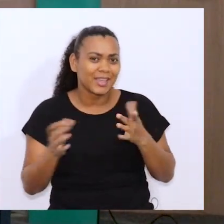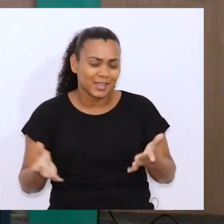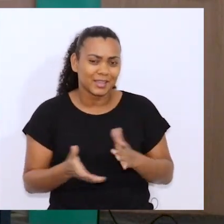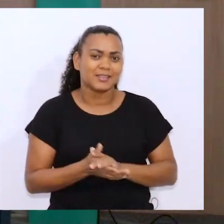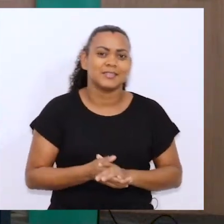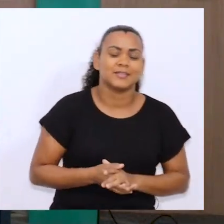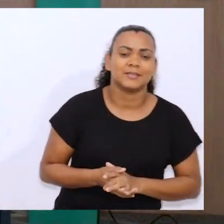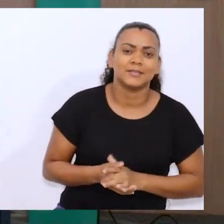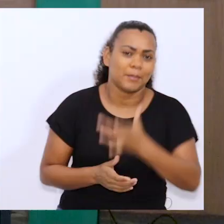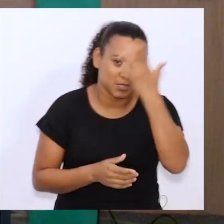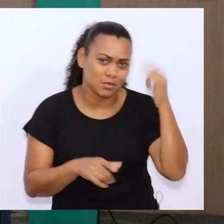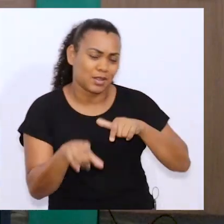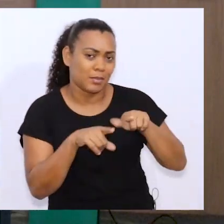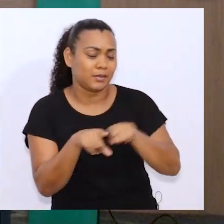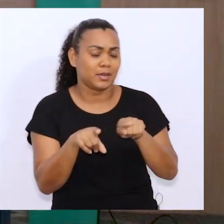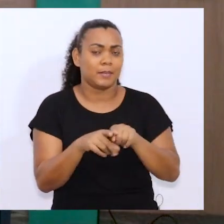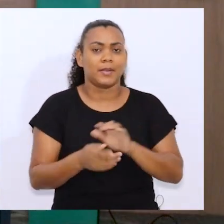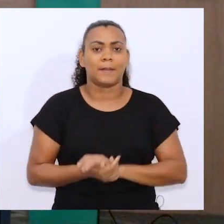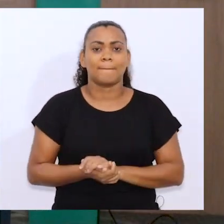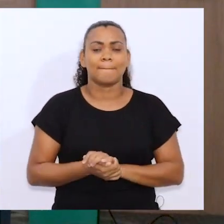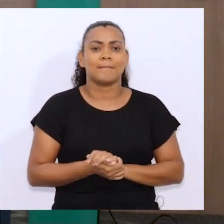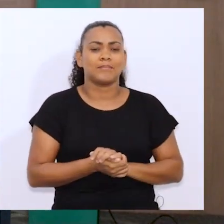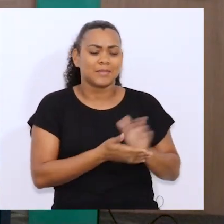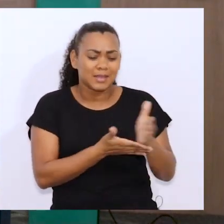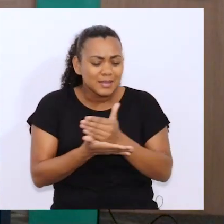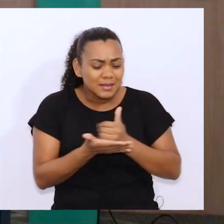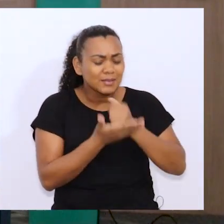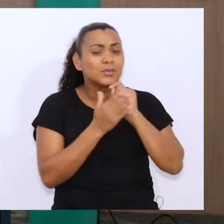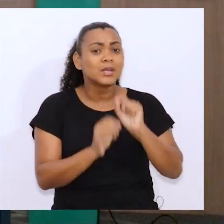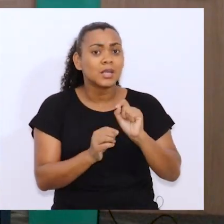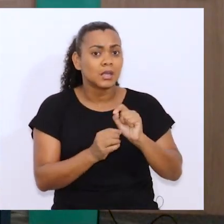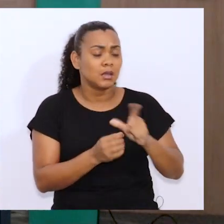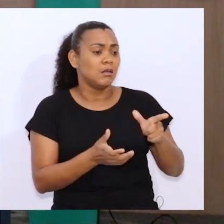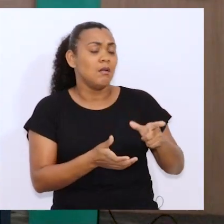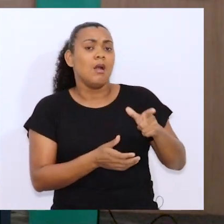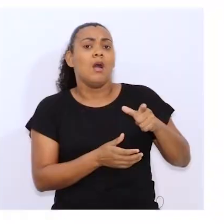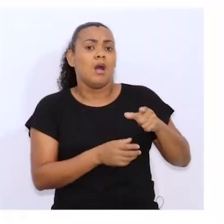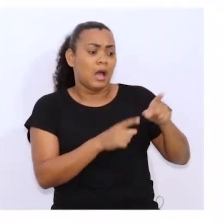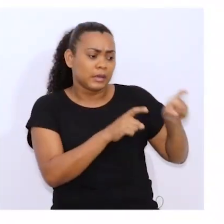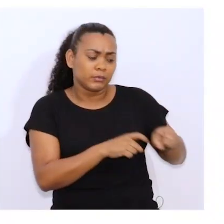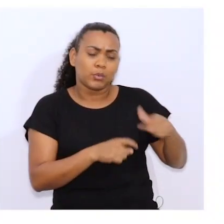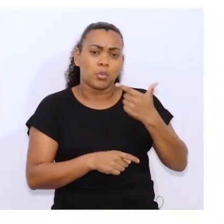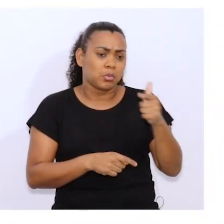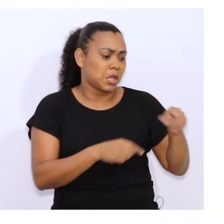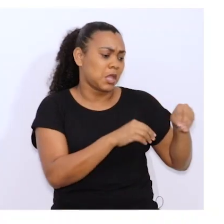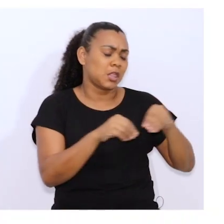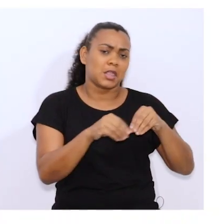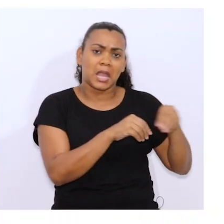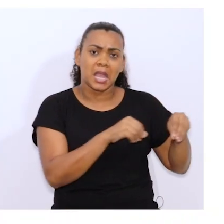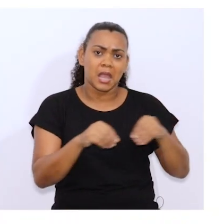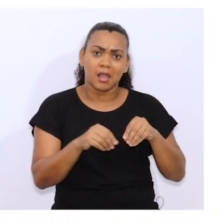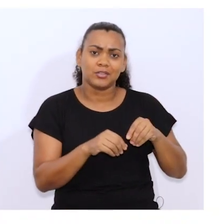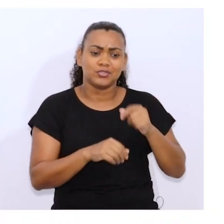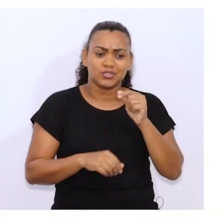e as pessoas que estão trabalhando. Arrendário é quando um agricultor não possui terra, então